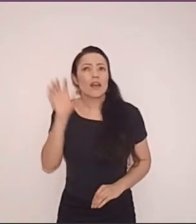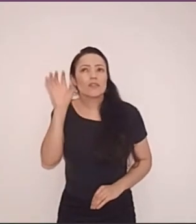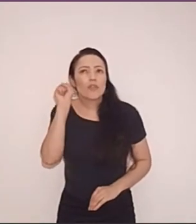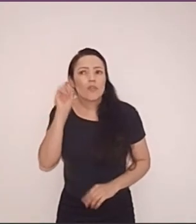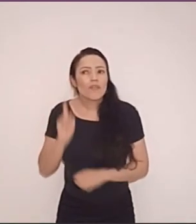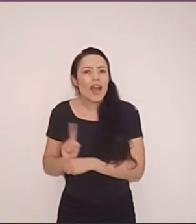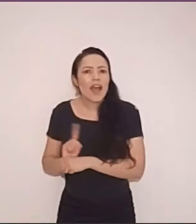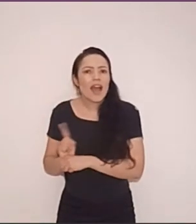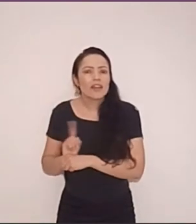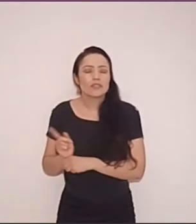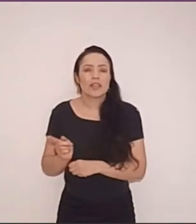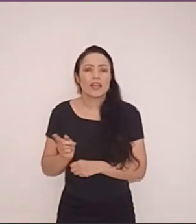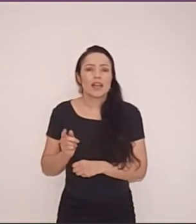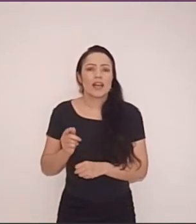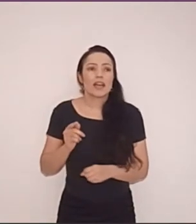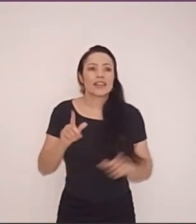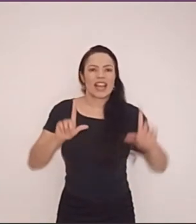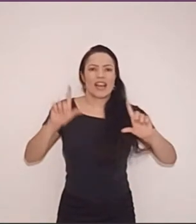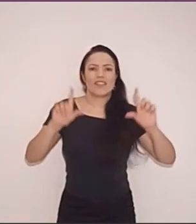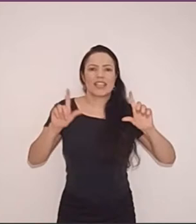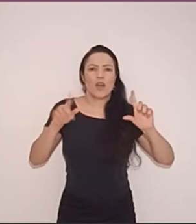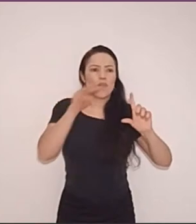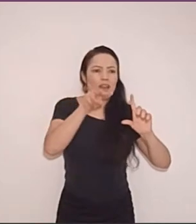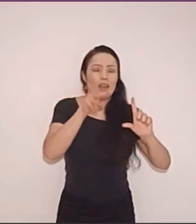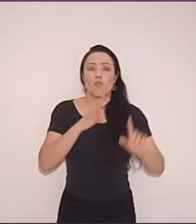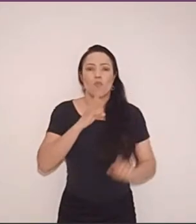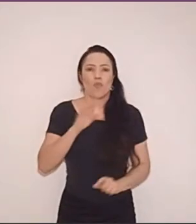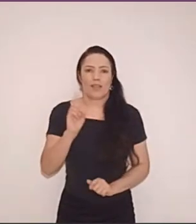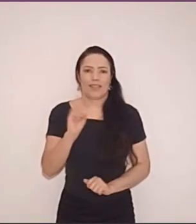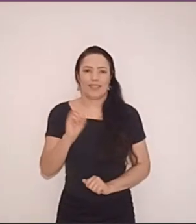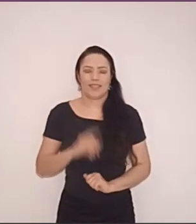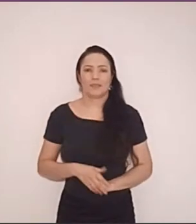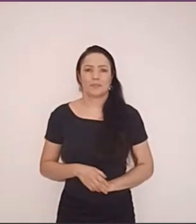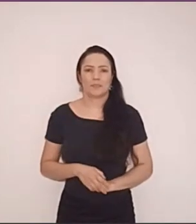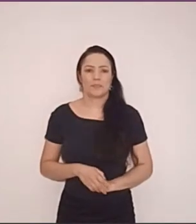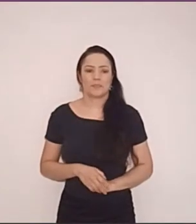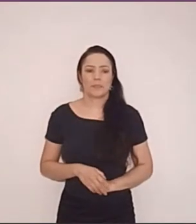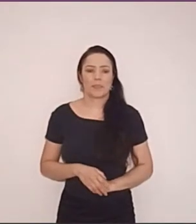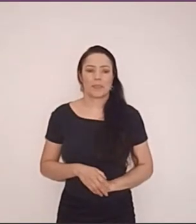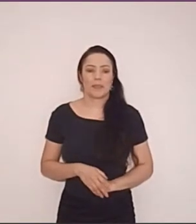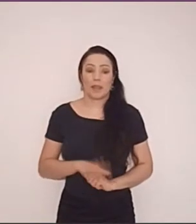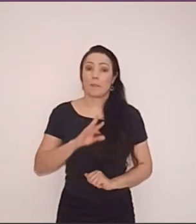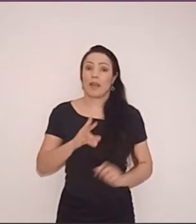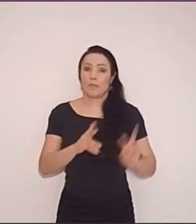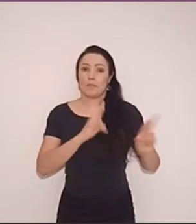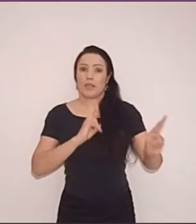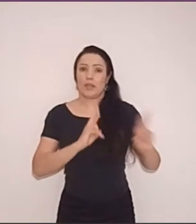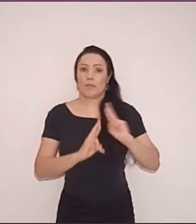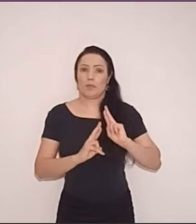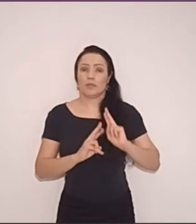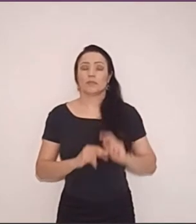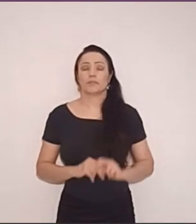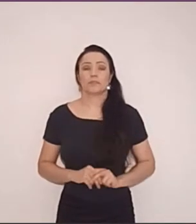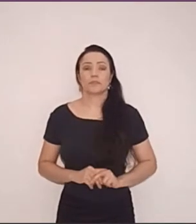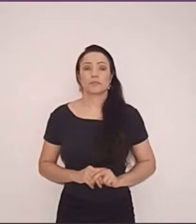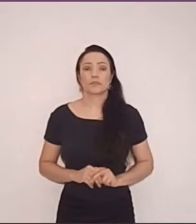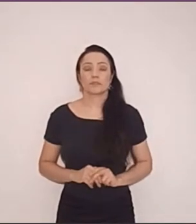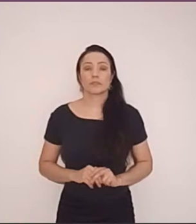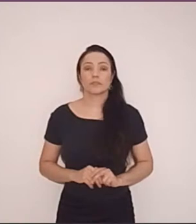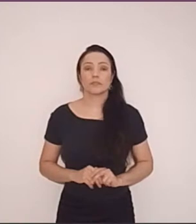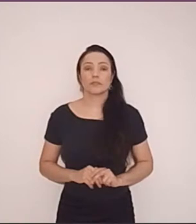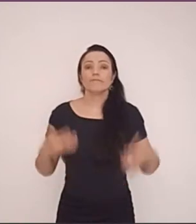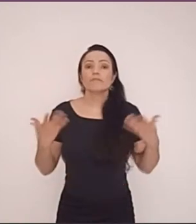ela nem sequer conheceu o que não se interessou Mas ela me deu essa resposta Oi e aí